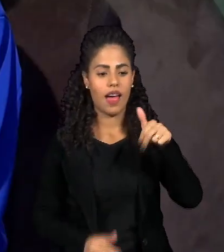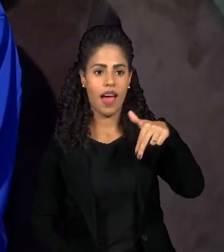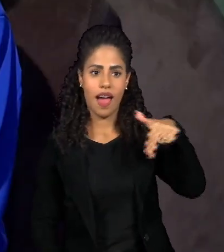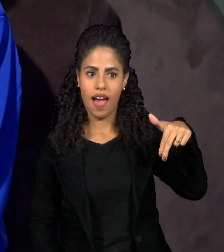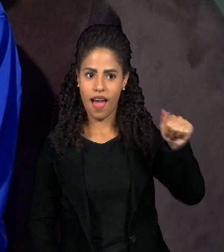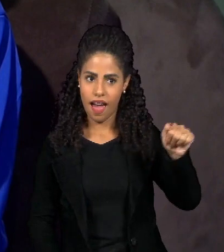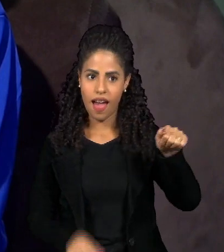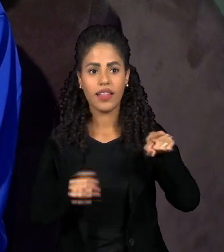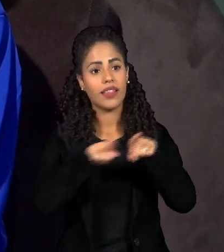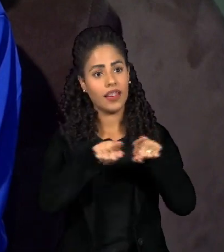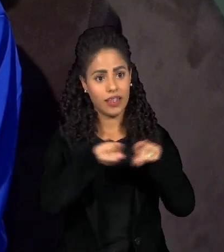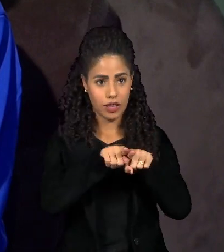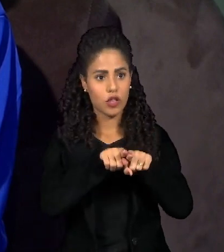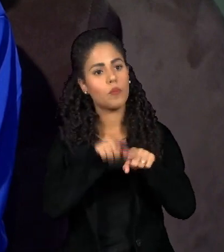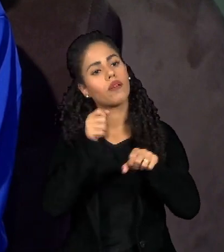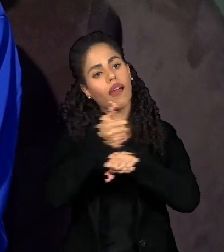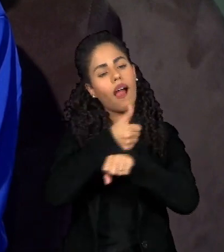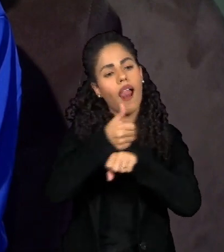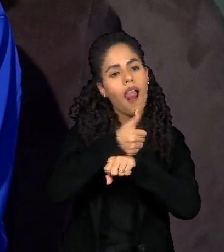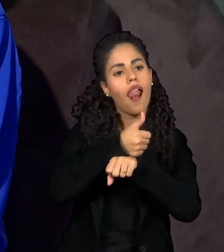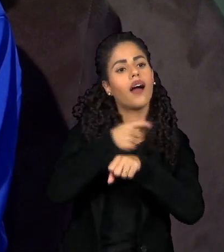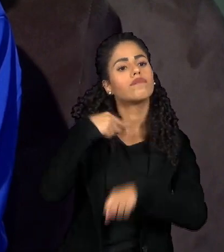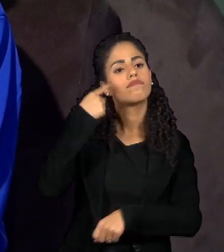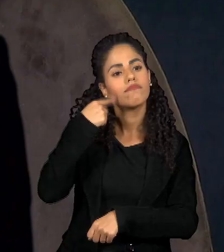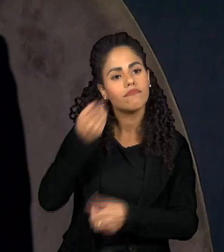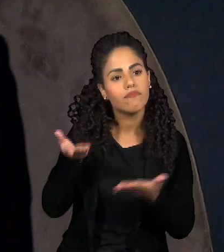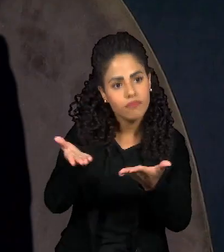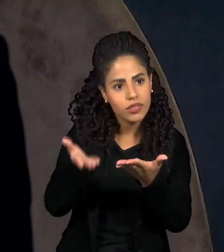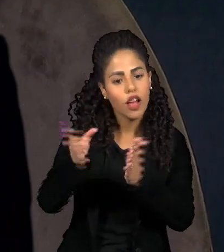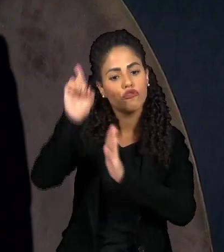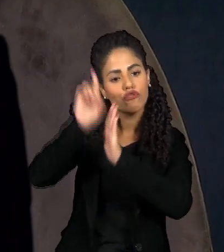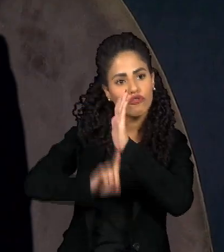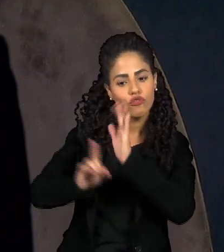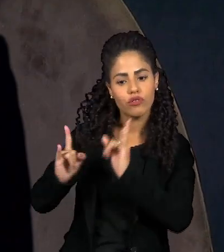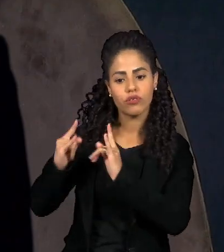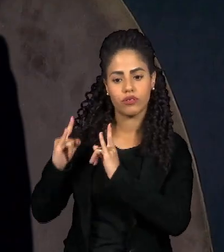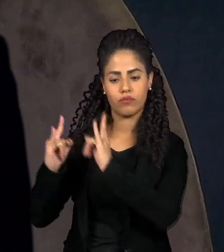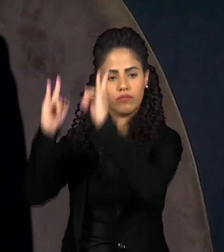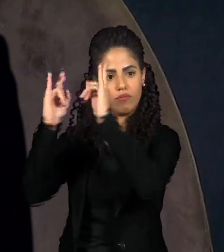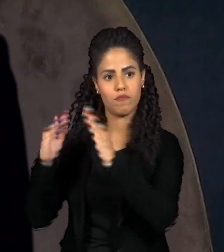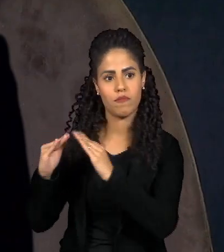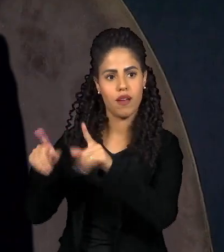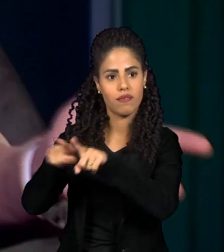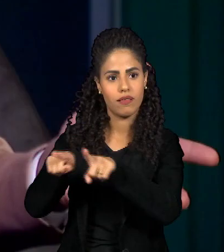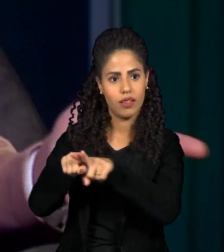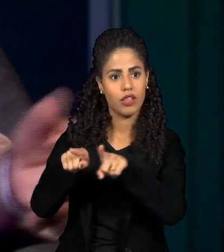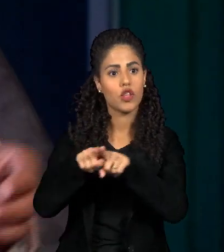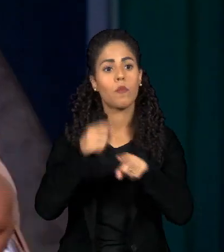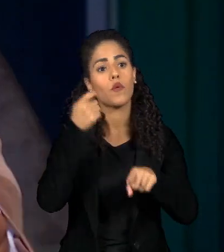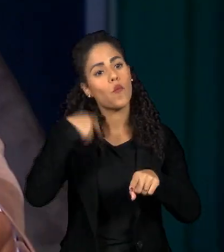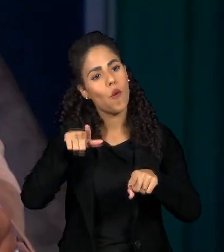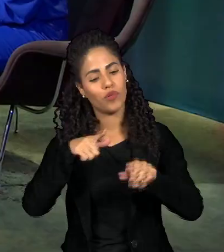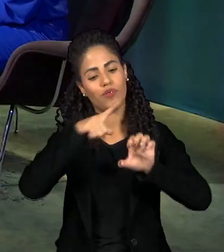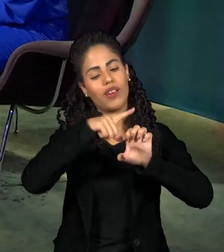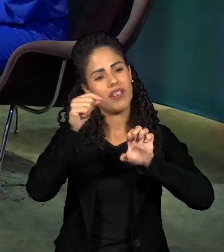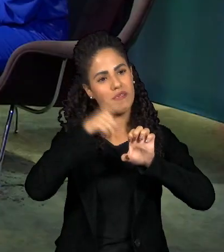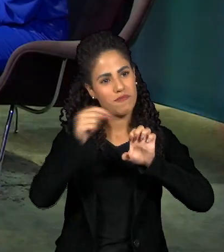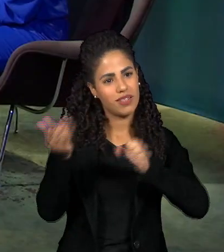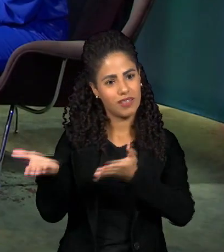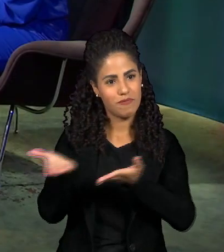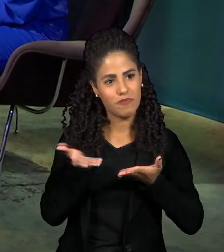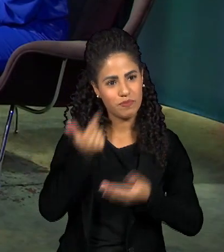Lívia Ribeiro, que é especialista em direito imobiliário, e o empresário Alder Lima, que são os nossos convidados,